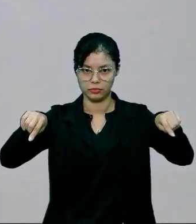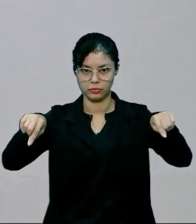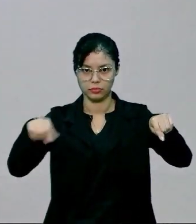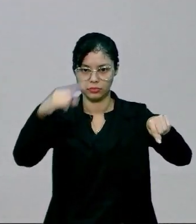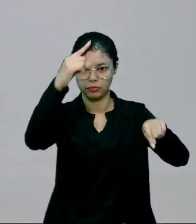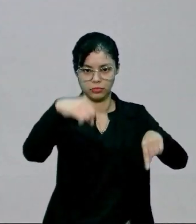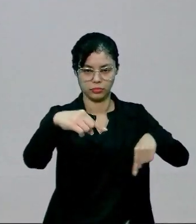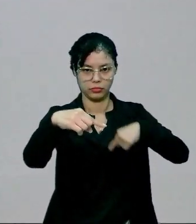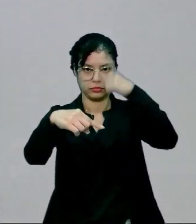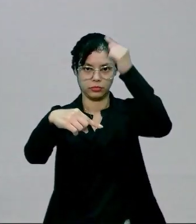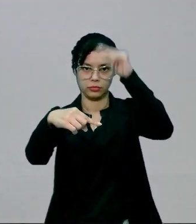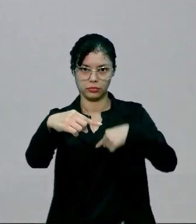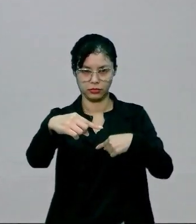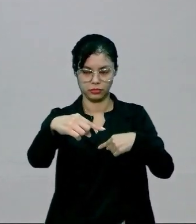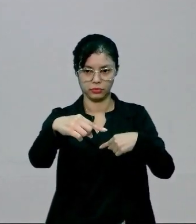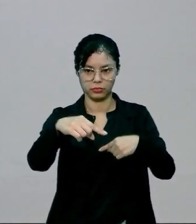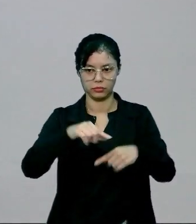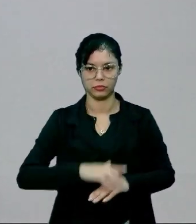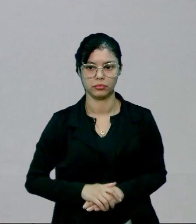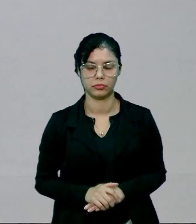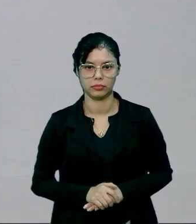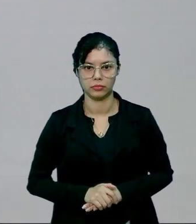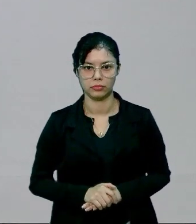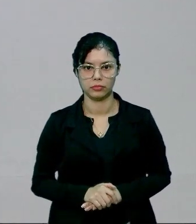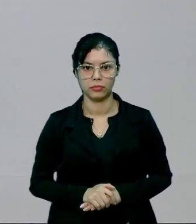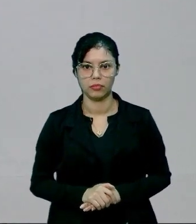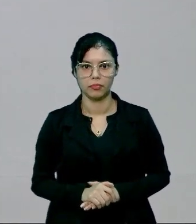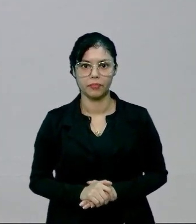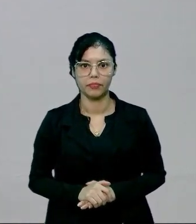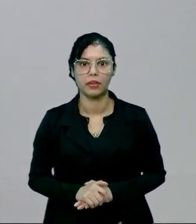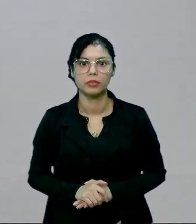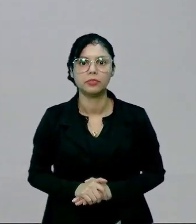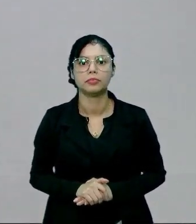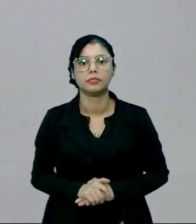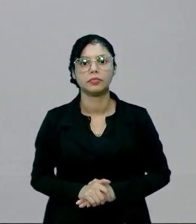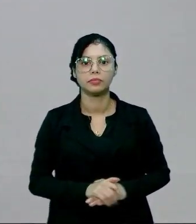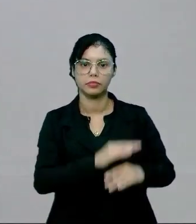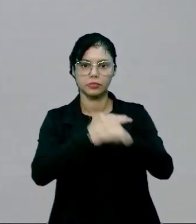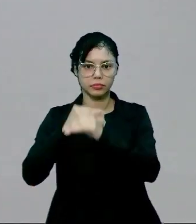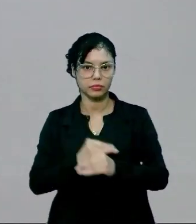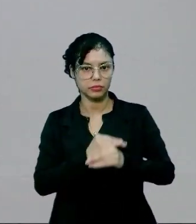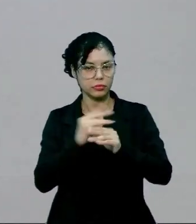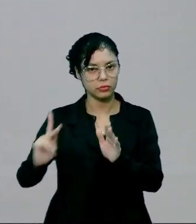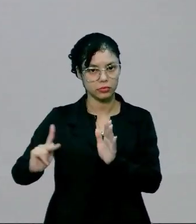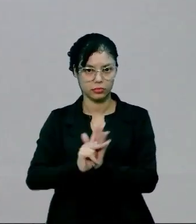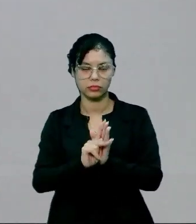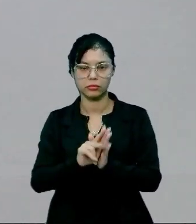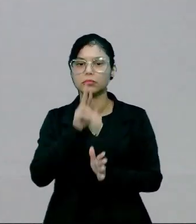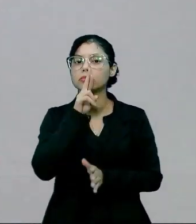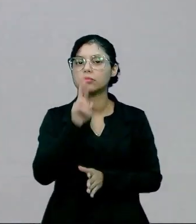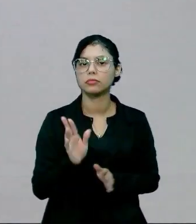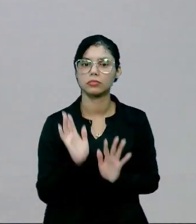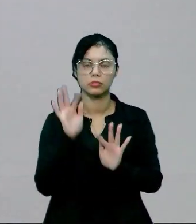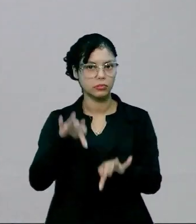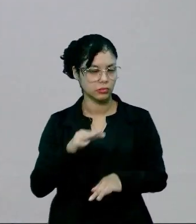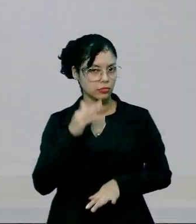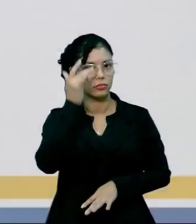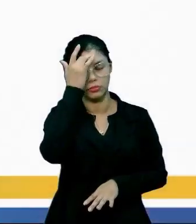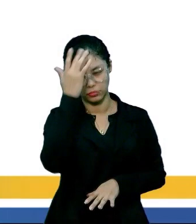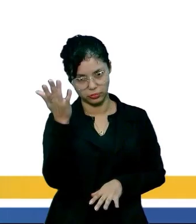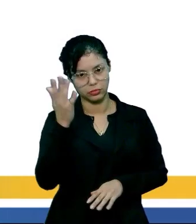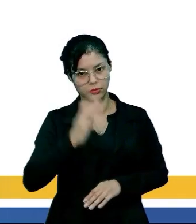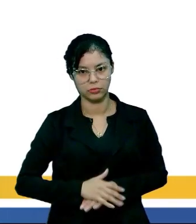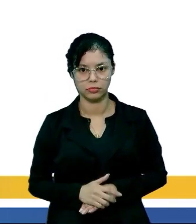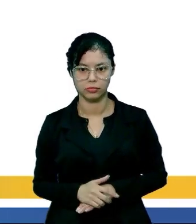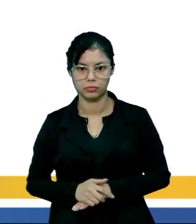o terceiro da frente com o quarto de trás. Se eles são iguais entre si, a resposta fica fácil, né,